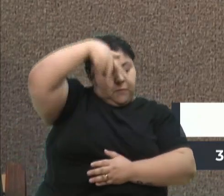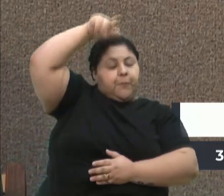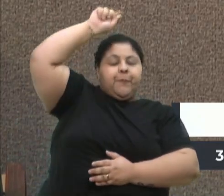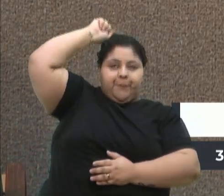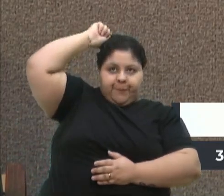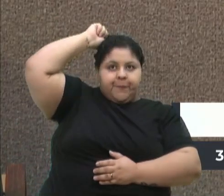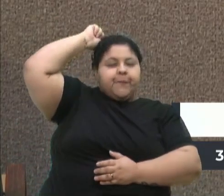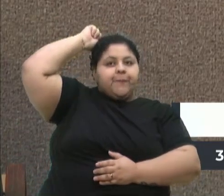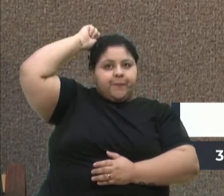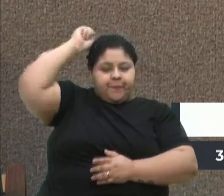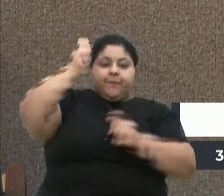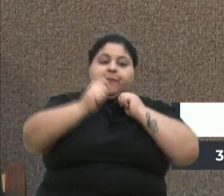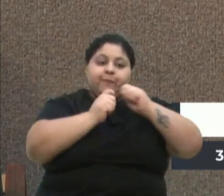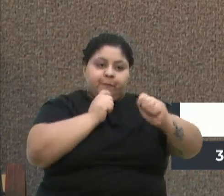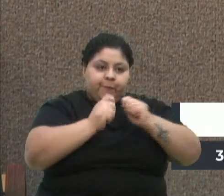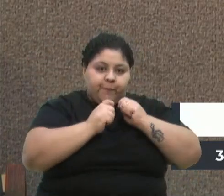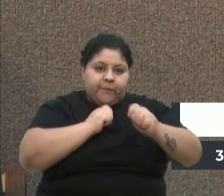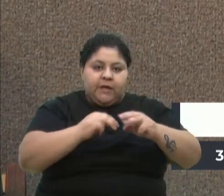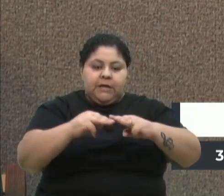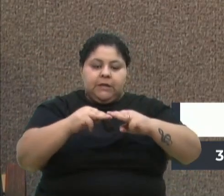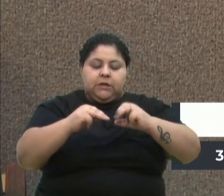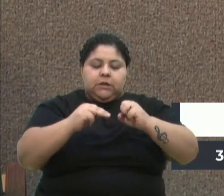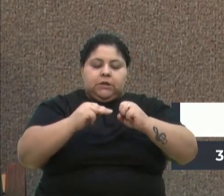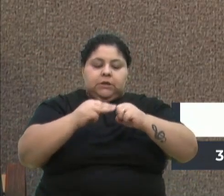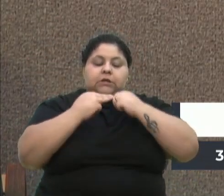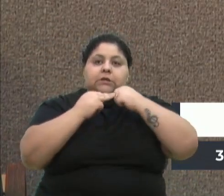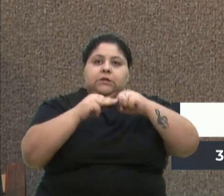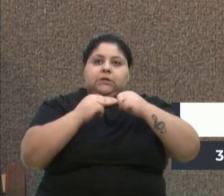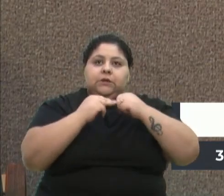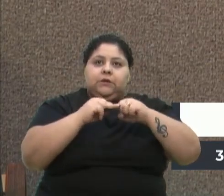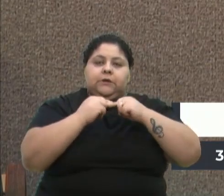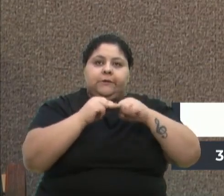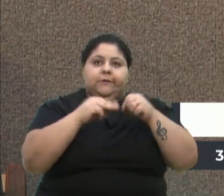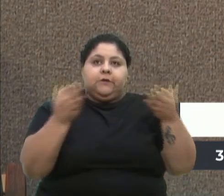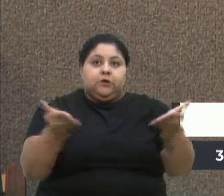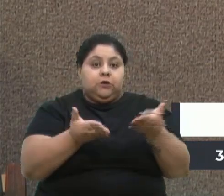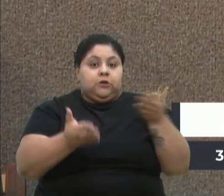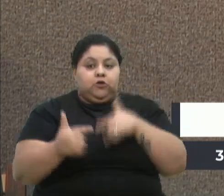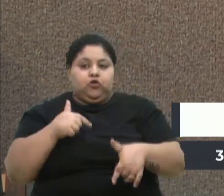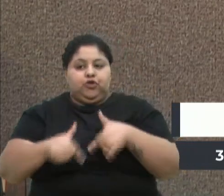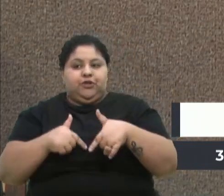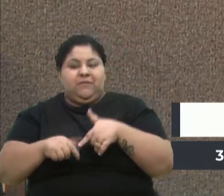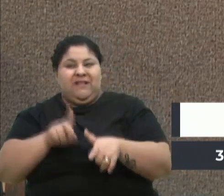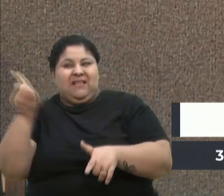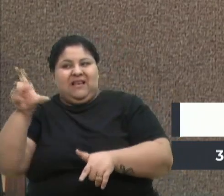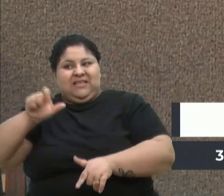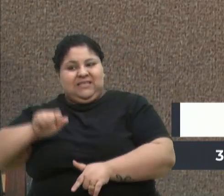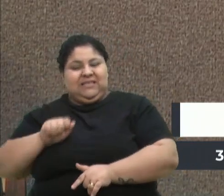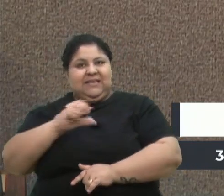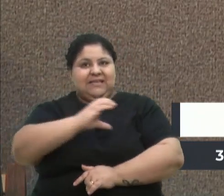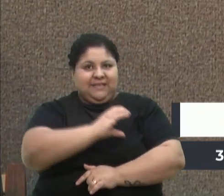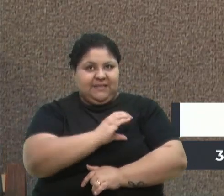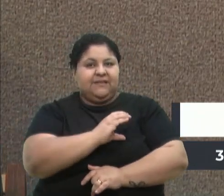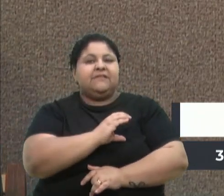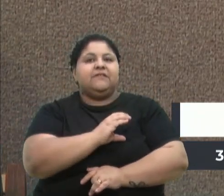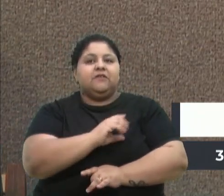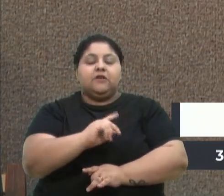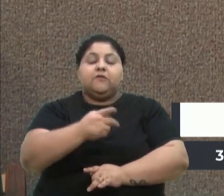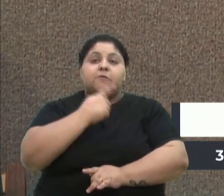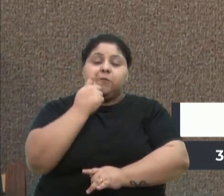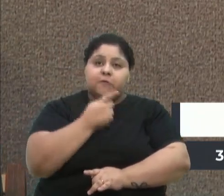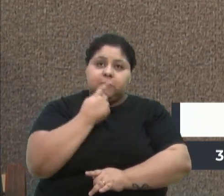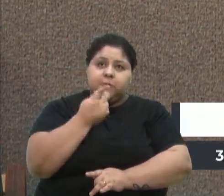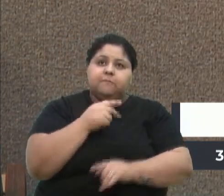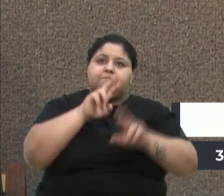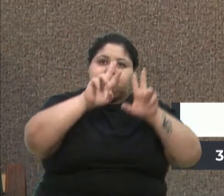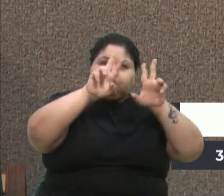Sul, jornalista de São Marcos, que hoje trabalha em Santa Catarina, e ela estará falando sobre